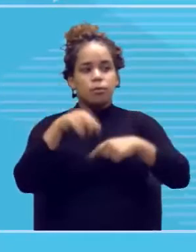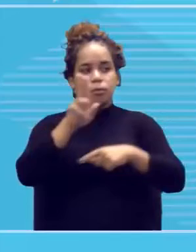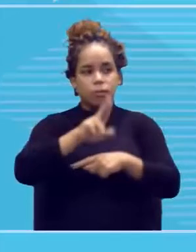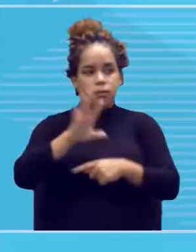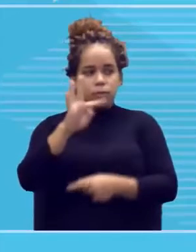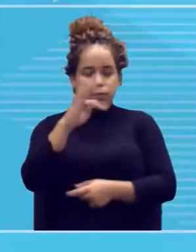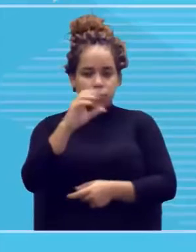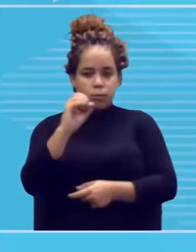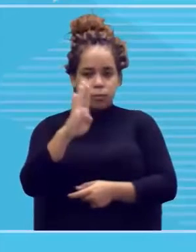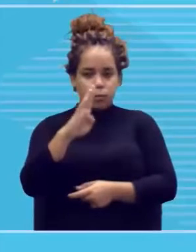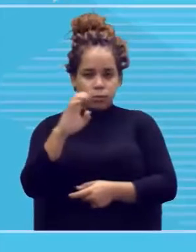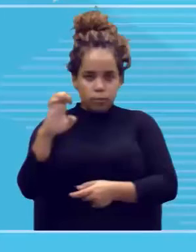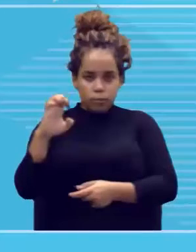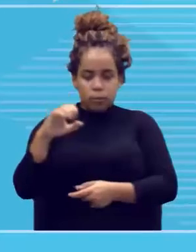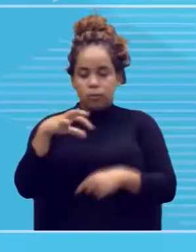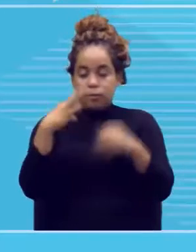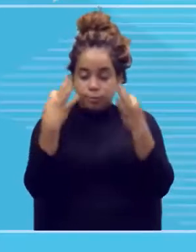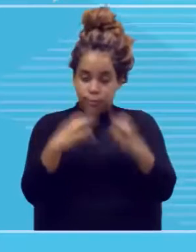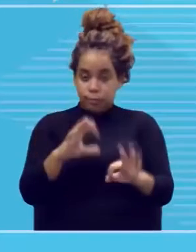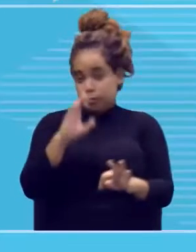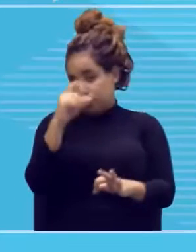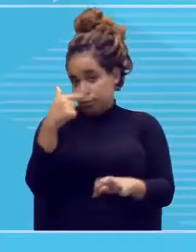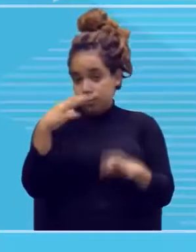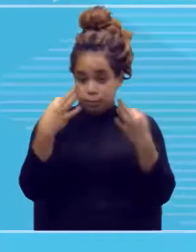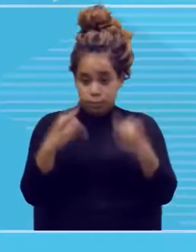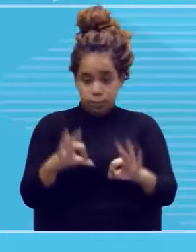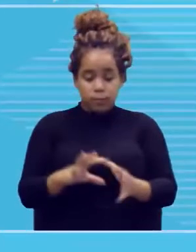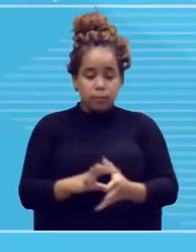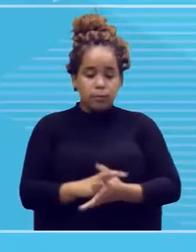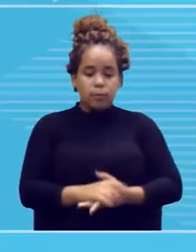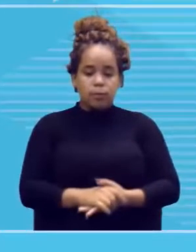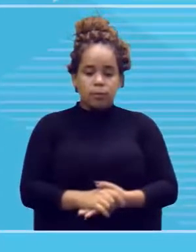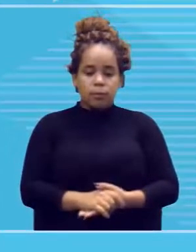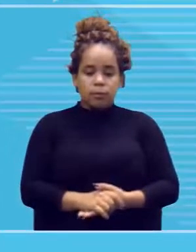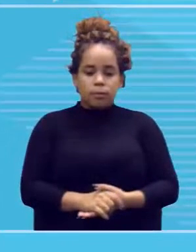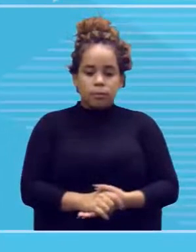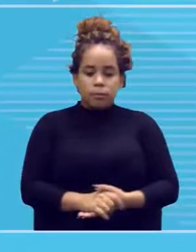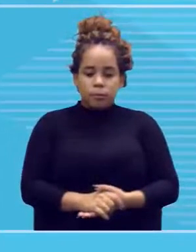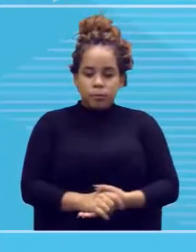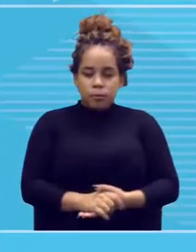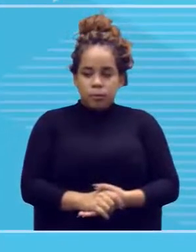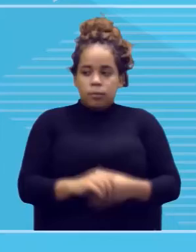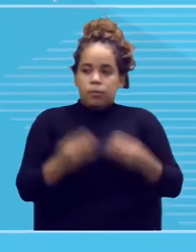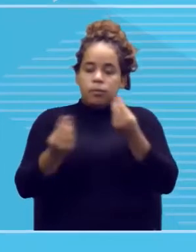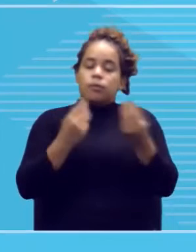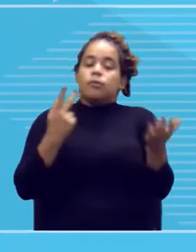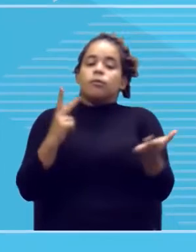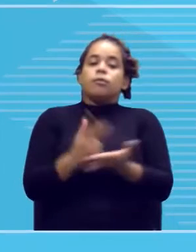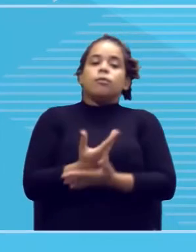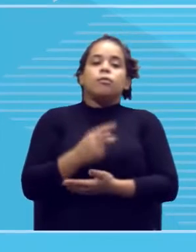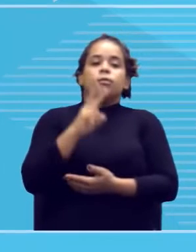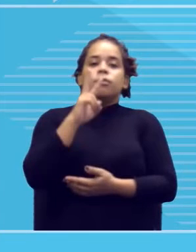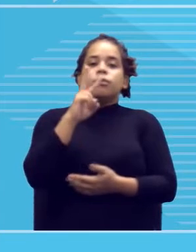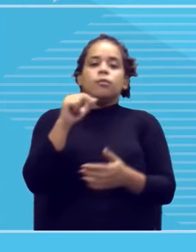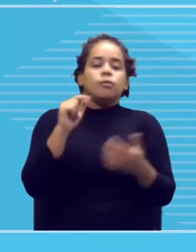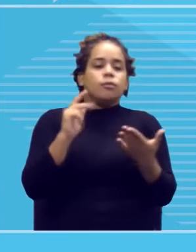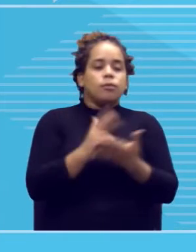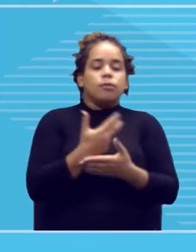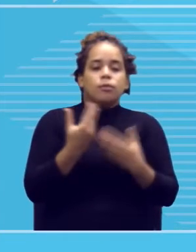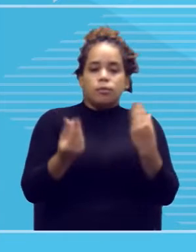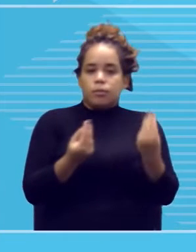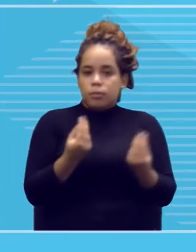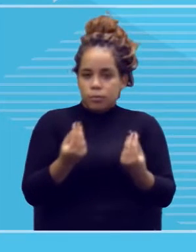verbo to be Sim claro com certeza e quando isso acontecer como é que vai ficar